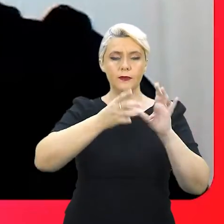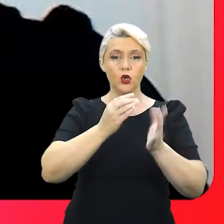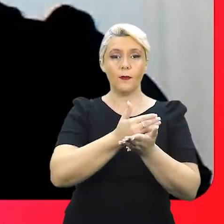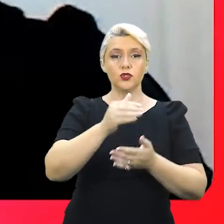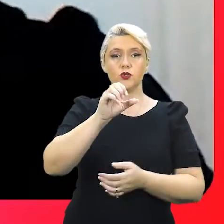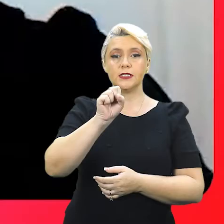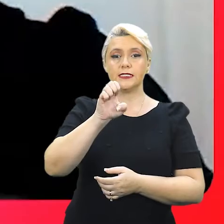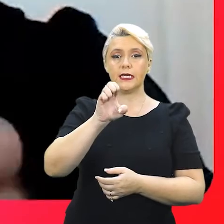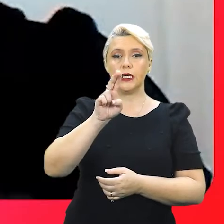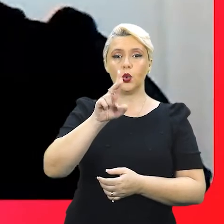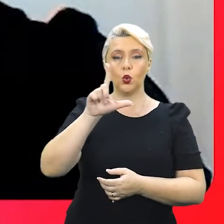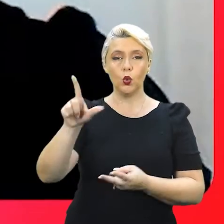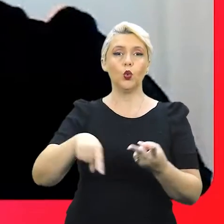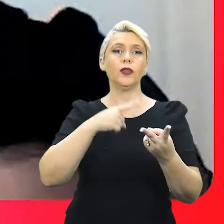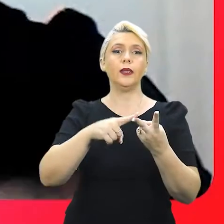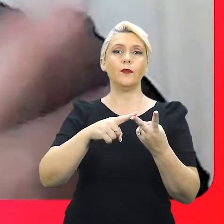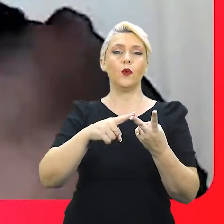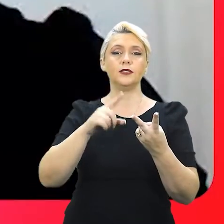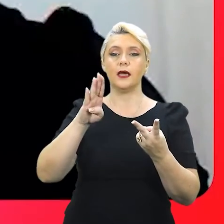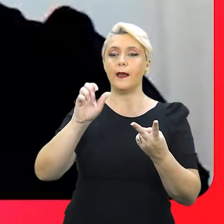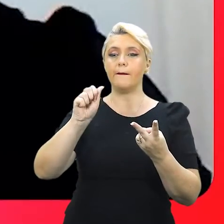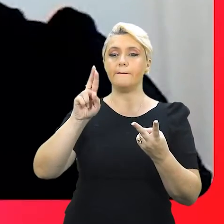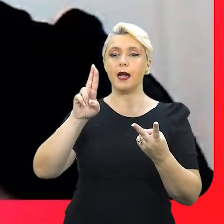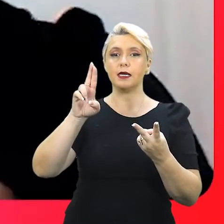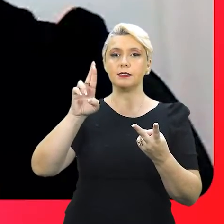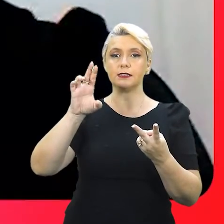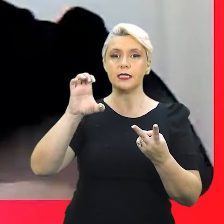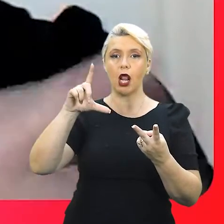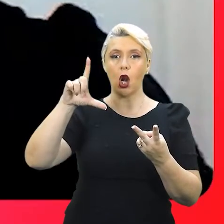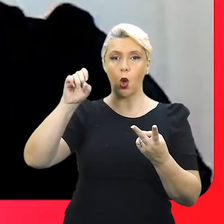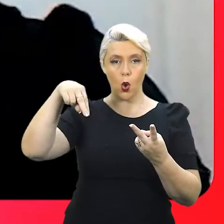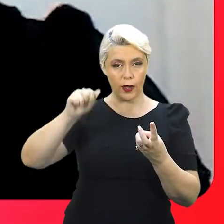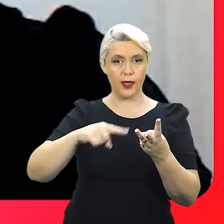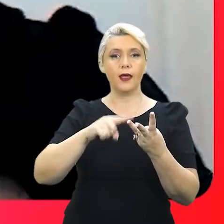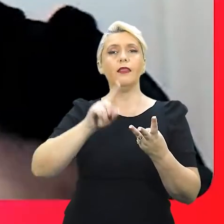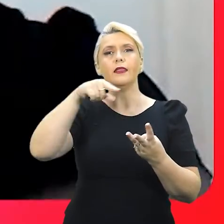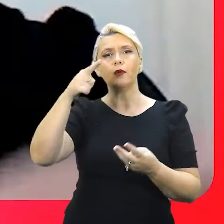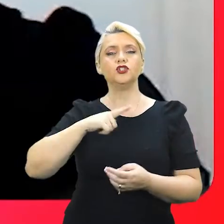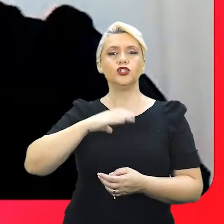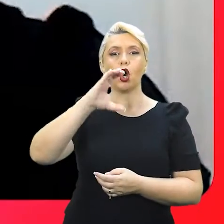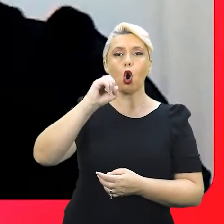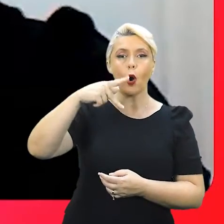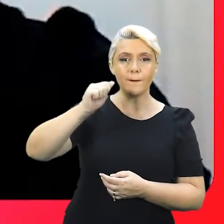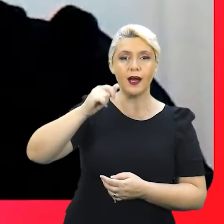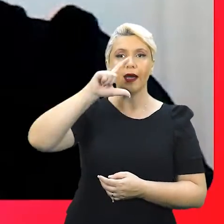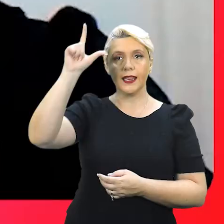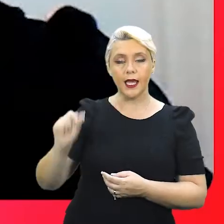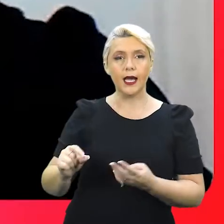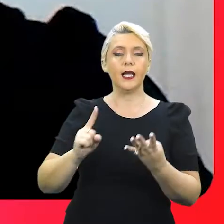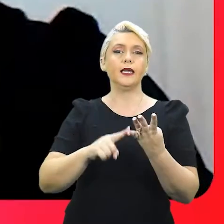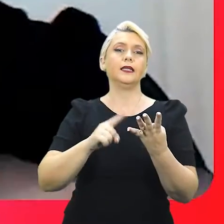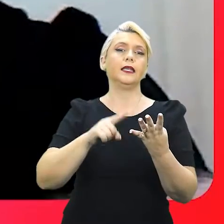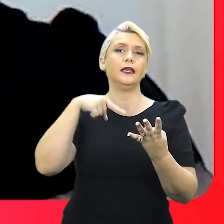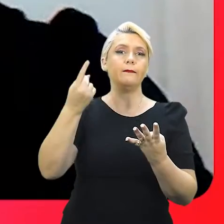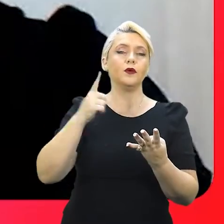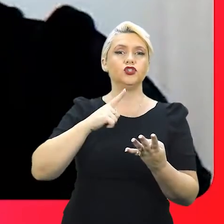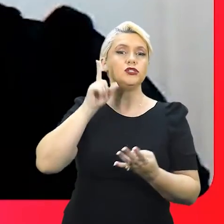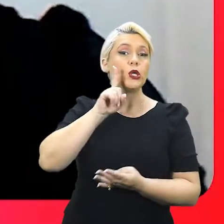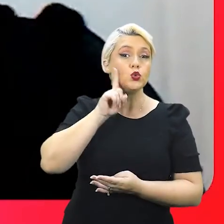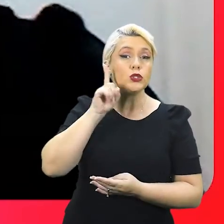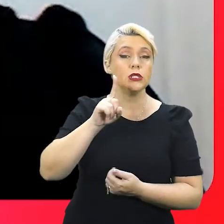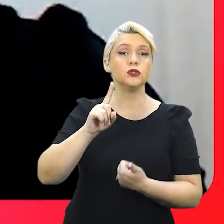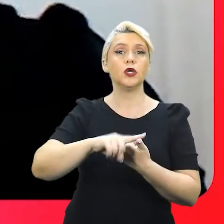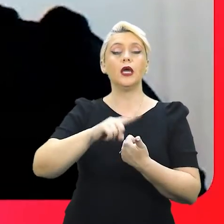Seul, depois em Barcelona, Atlanta, Copa do Mundo, começou na Itália em 90, 94, a Copa nos Estados